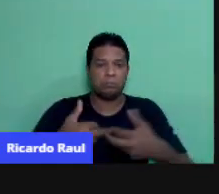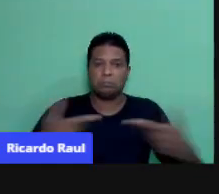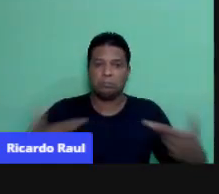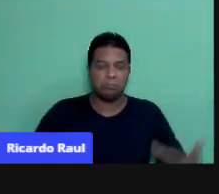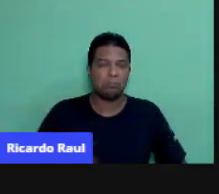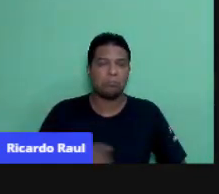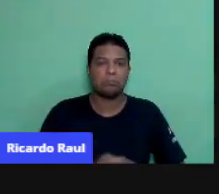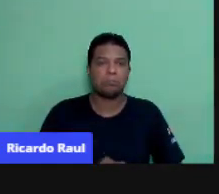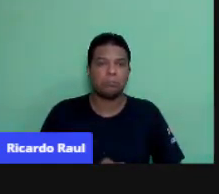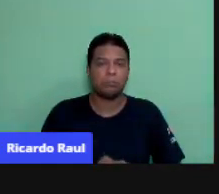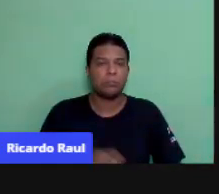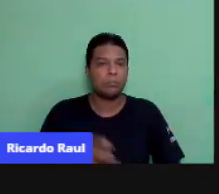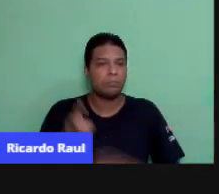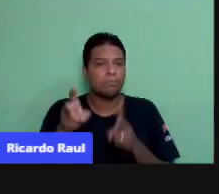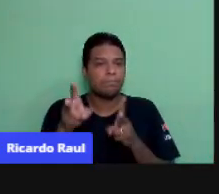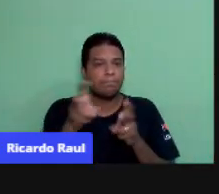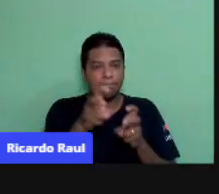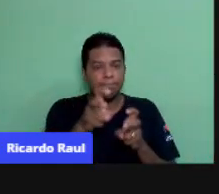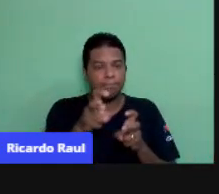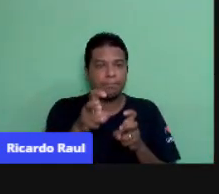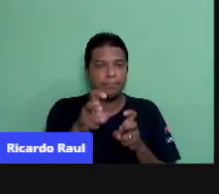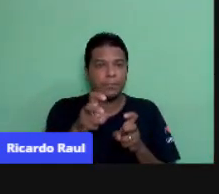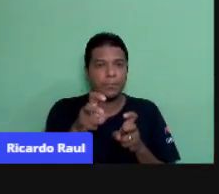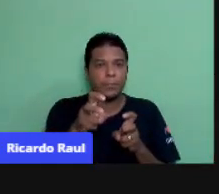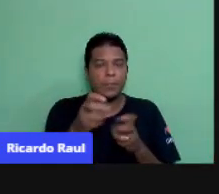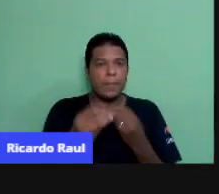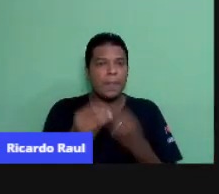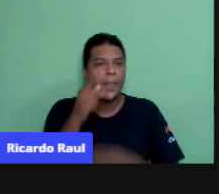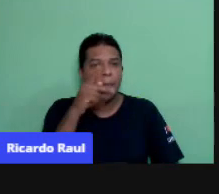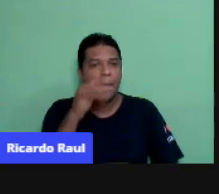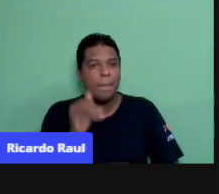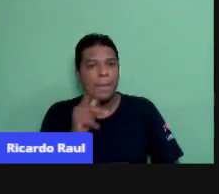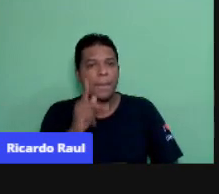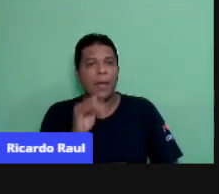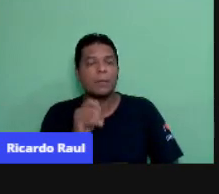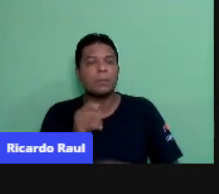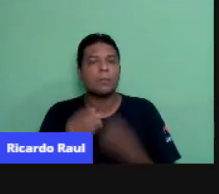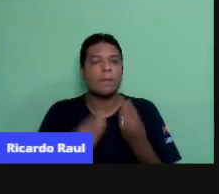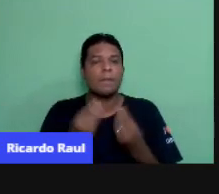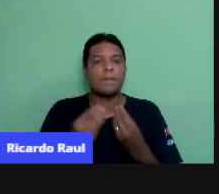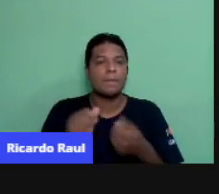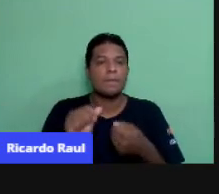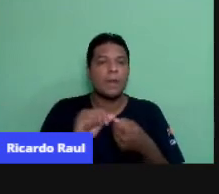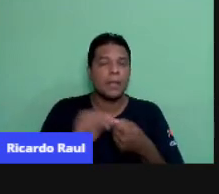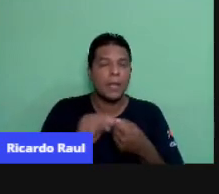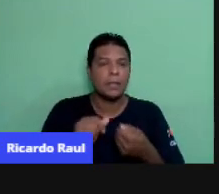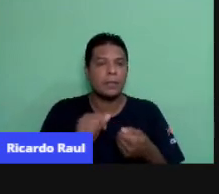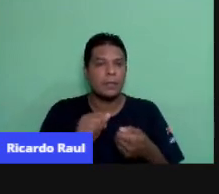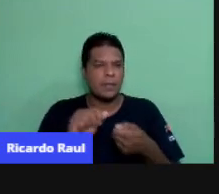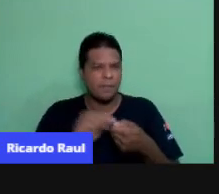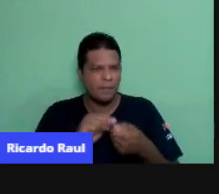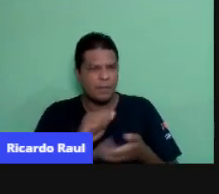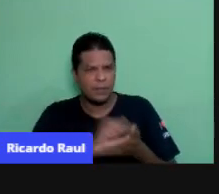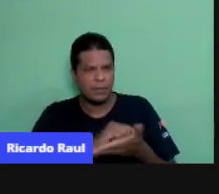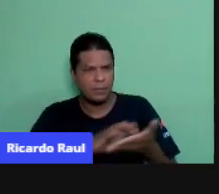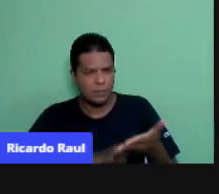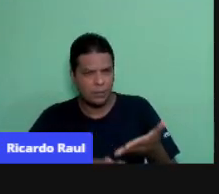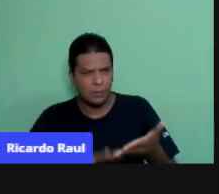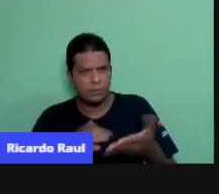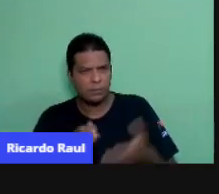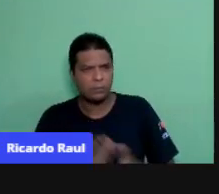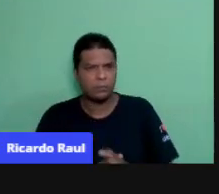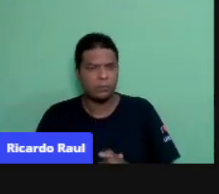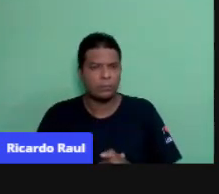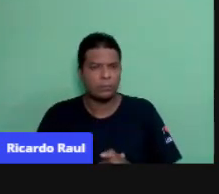utilizando. Você tem que observar o que esse pai tem de retorno para você. Ele está fazendo esse retorno para você?